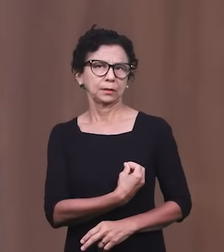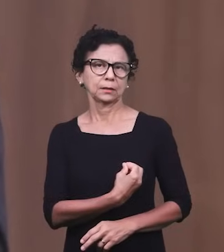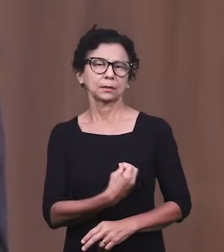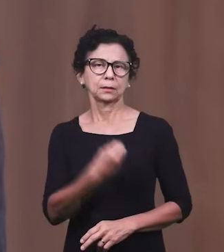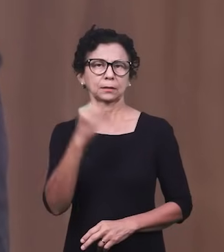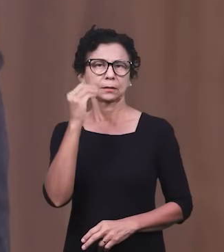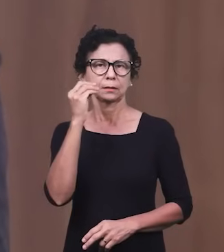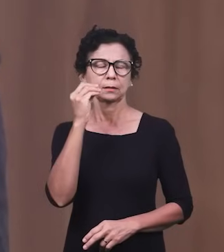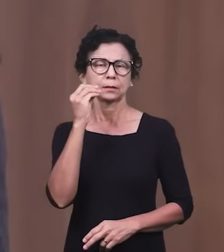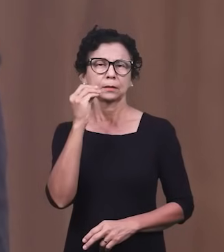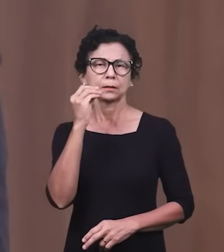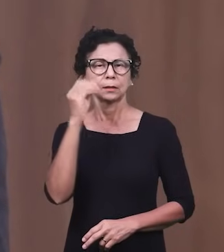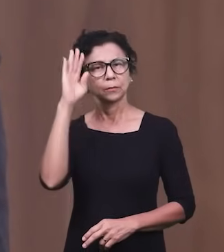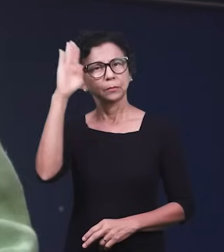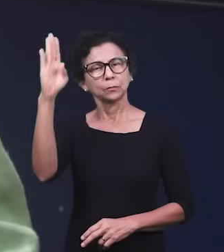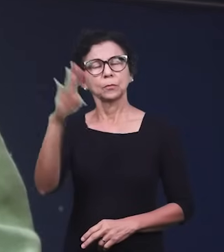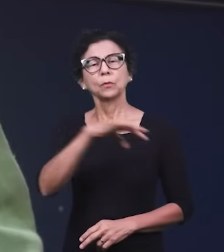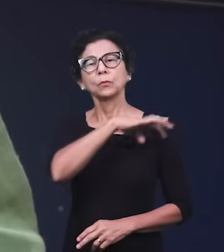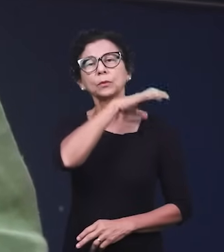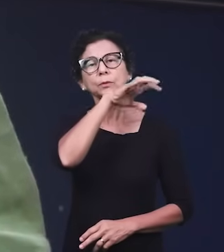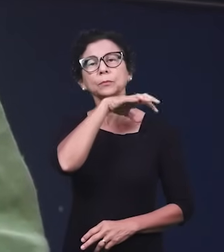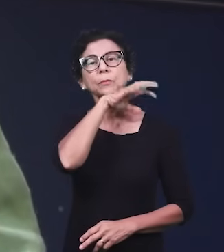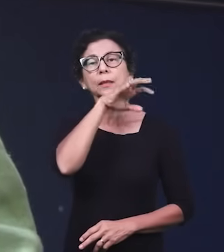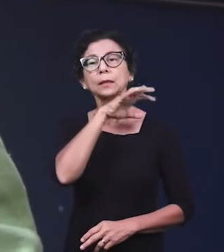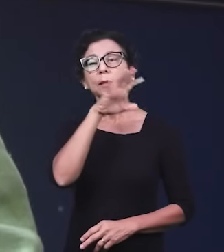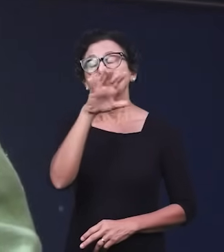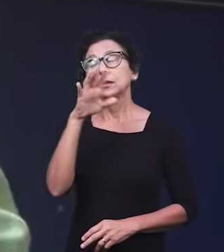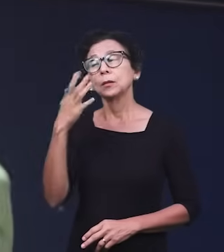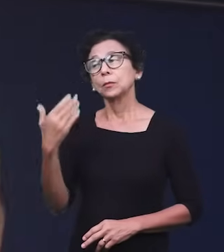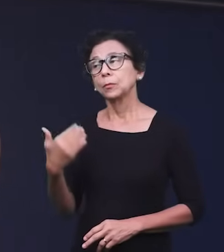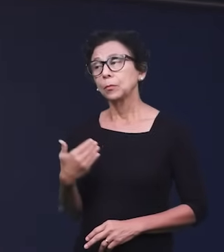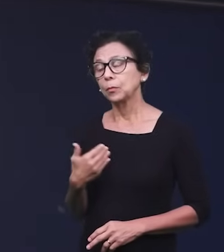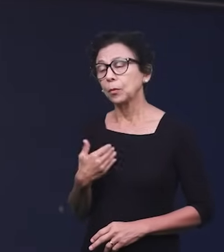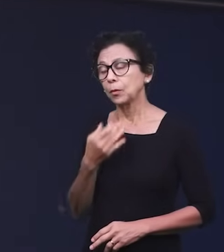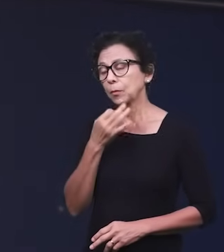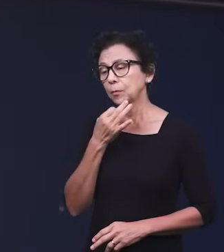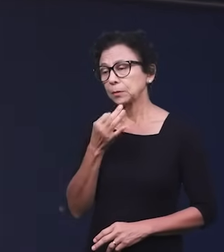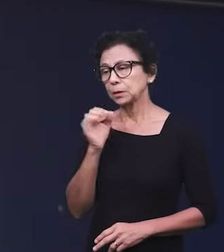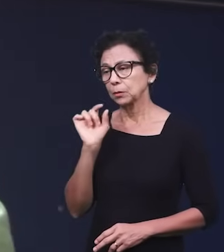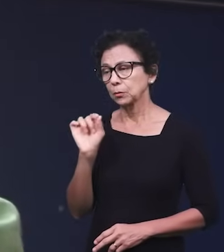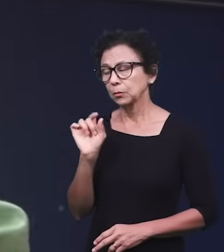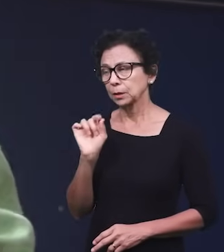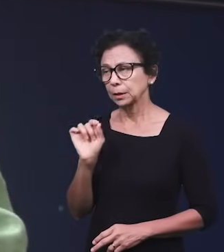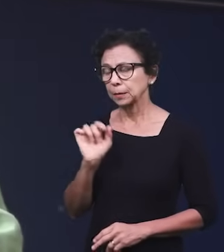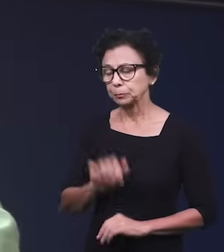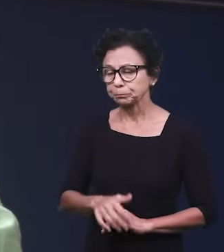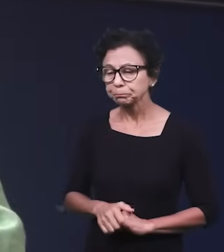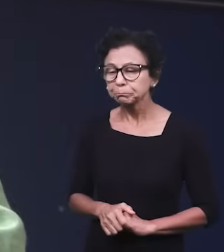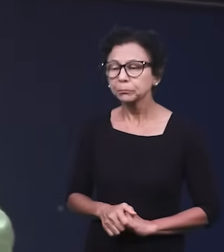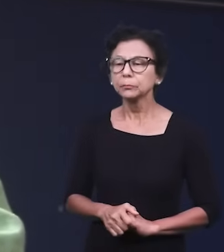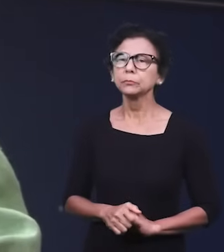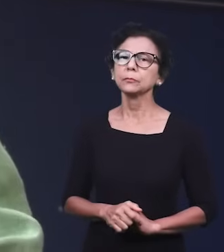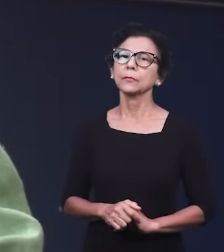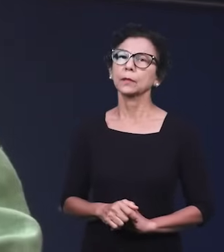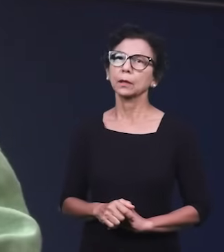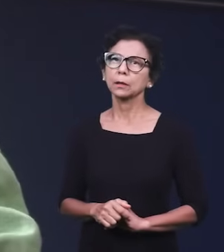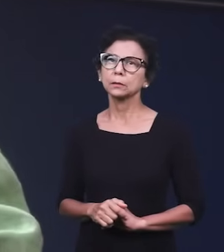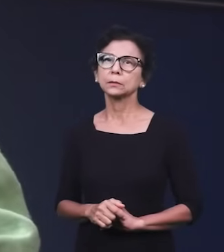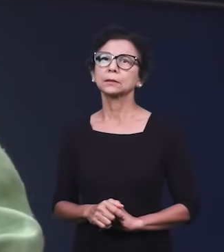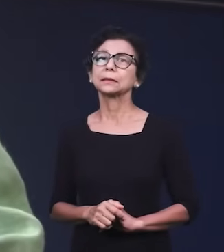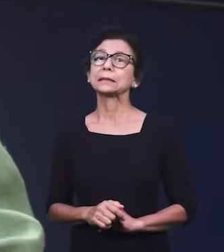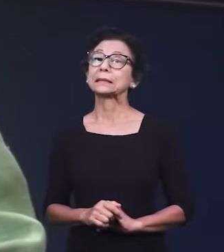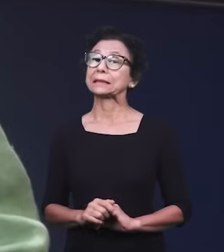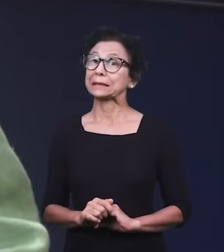animais né é eu eu diria que nós temos uma relação bem Estreita